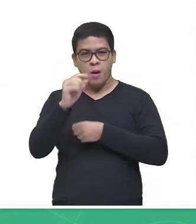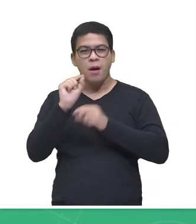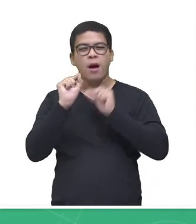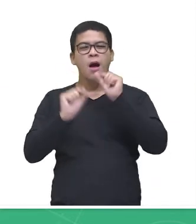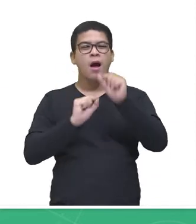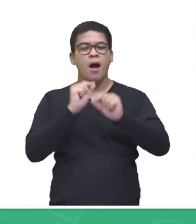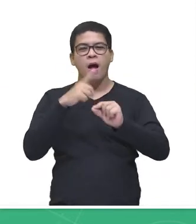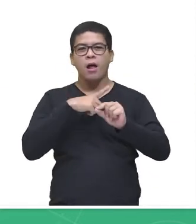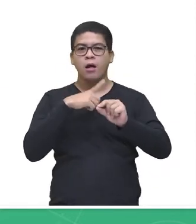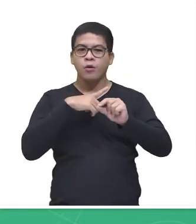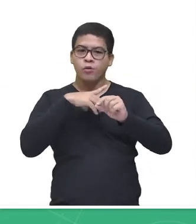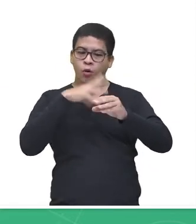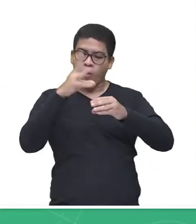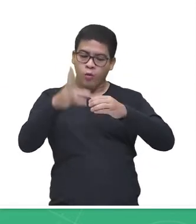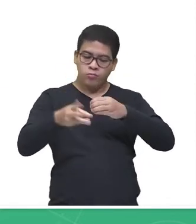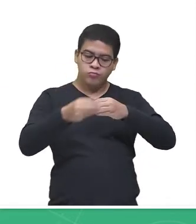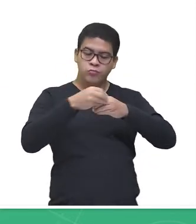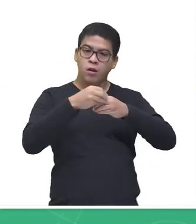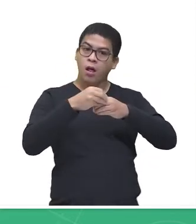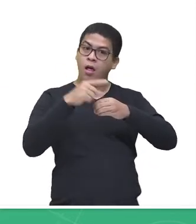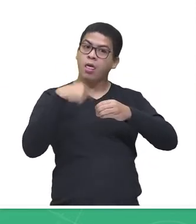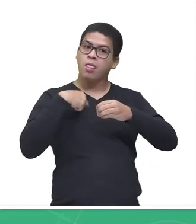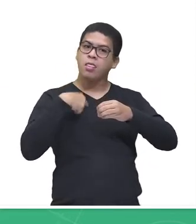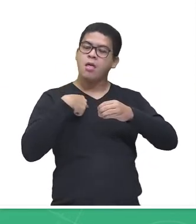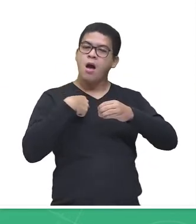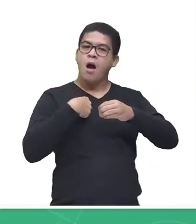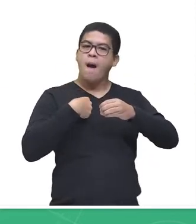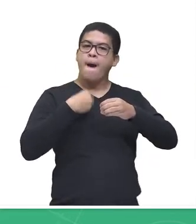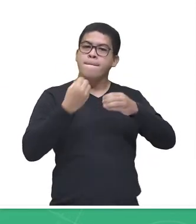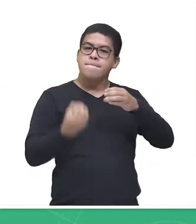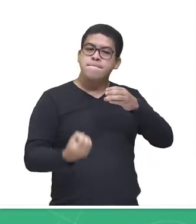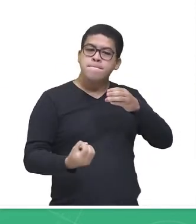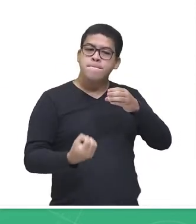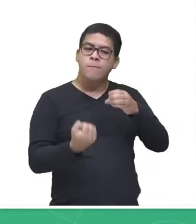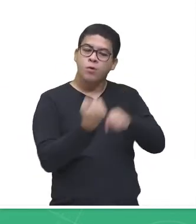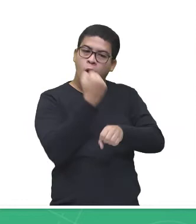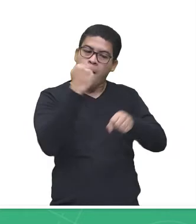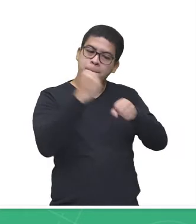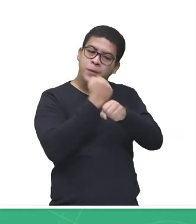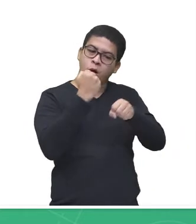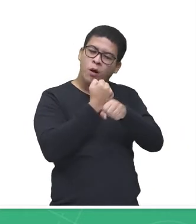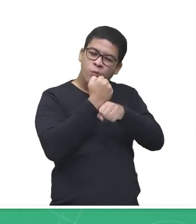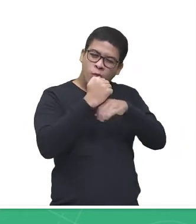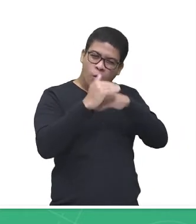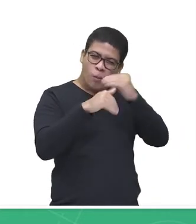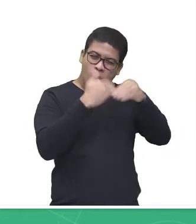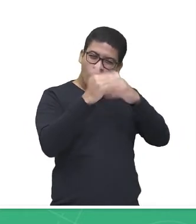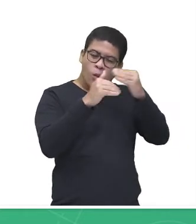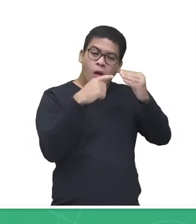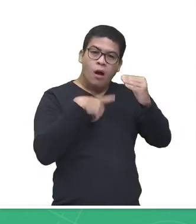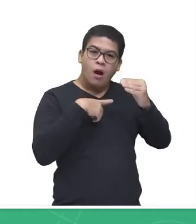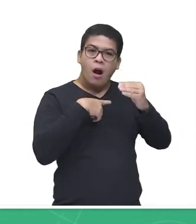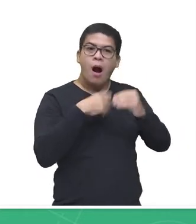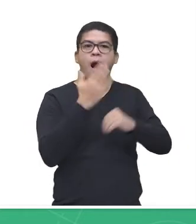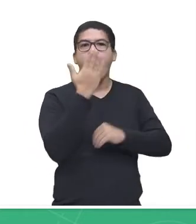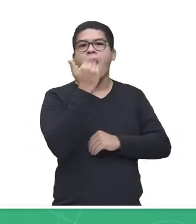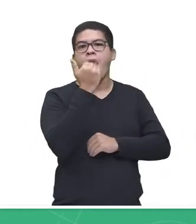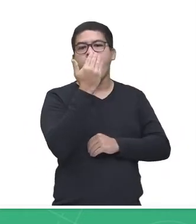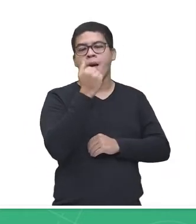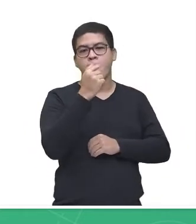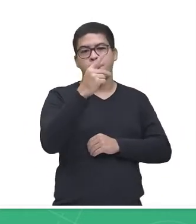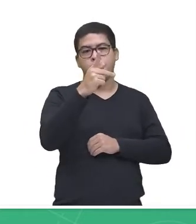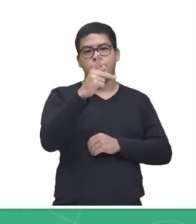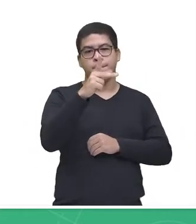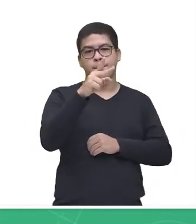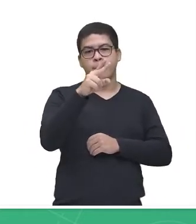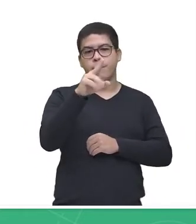dele vai ser produção de proteínas, tá certo? Então, produz-se proteínas nos ribossomos, o